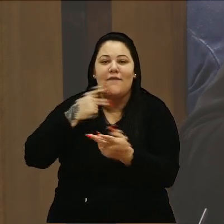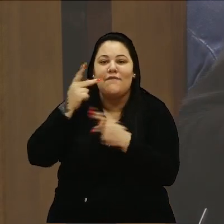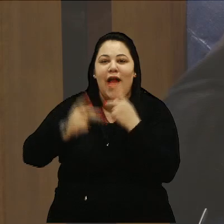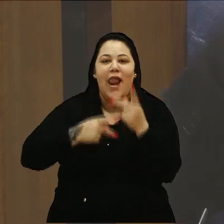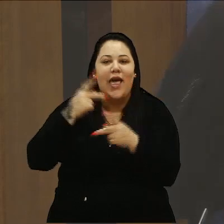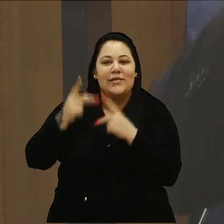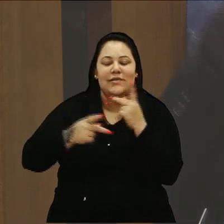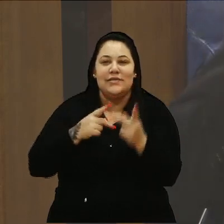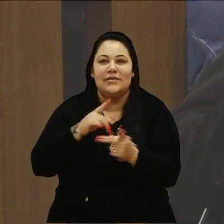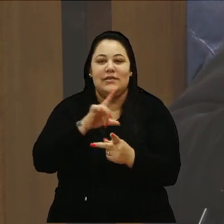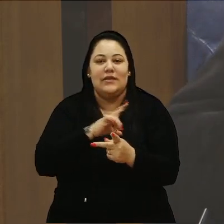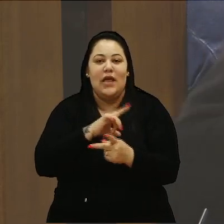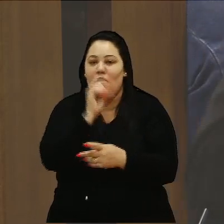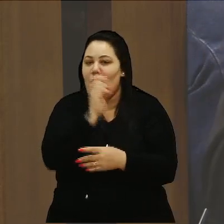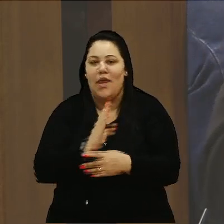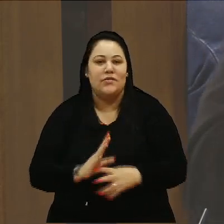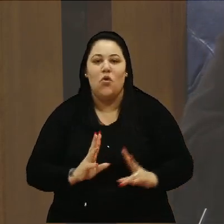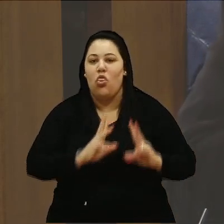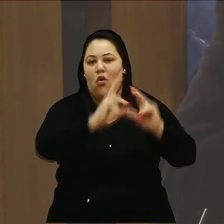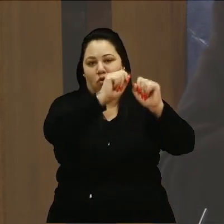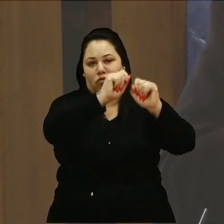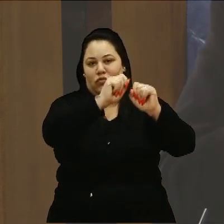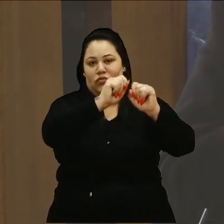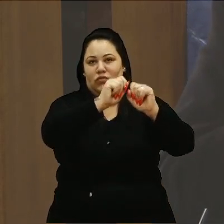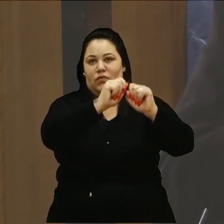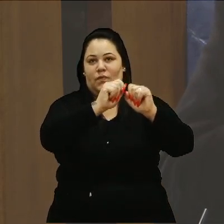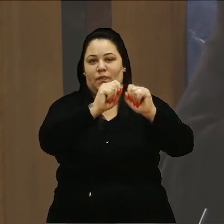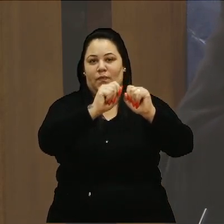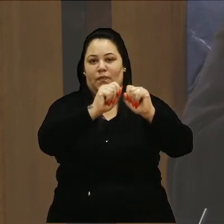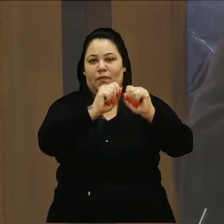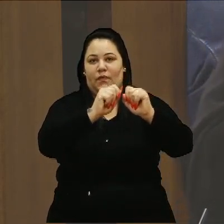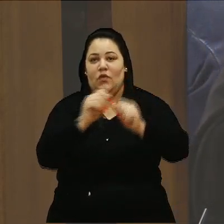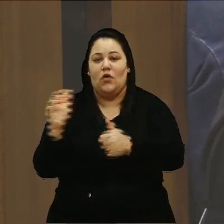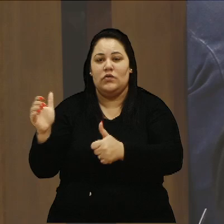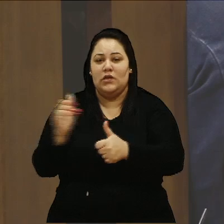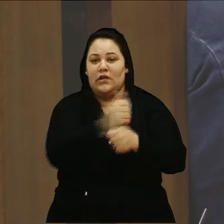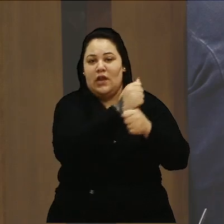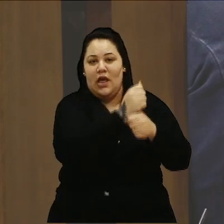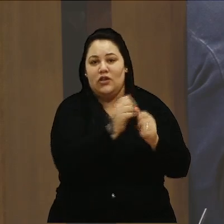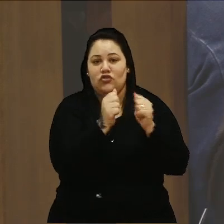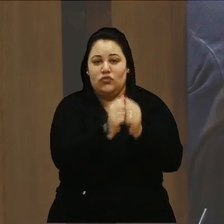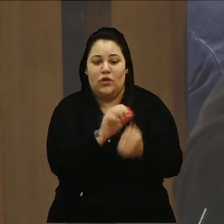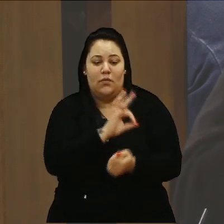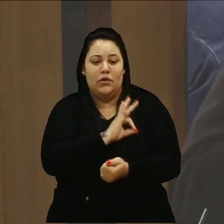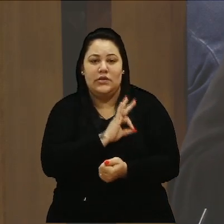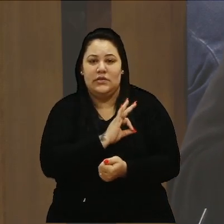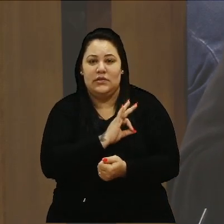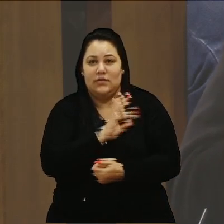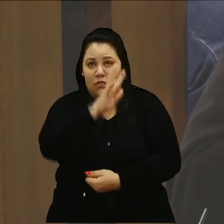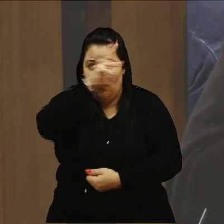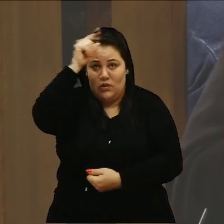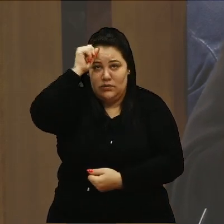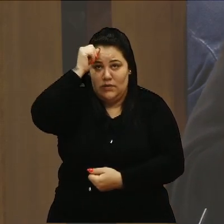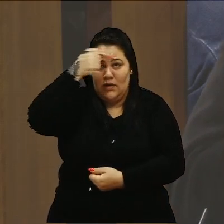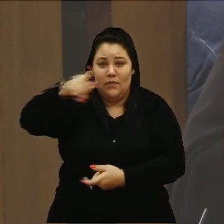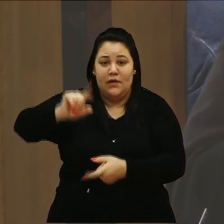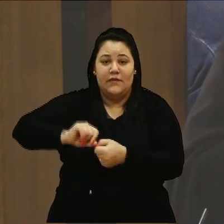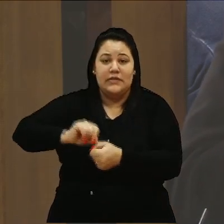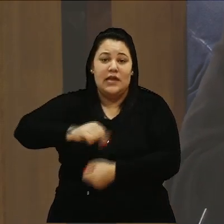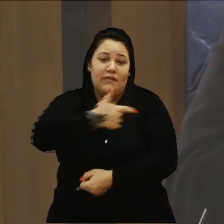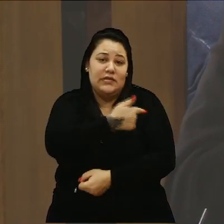que tem pelo Brasil afora do Conselho Tutelar com a polícia em casa, com a guarda buscando as crianças para ser